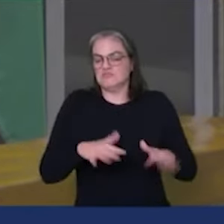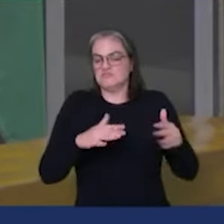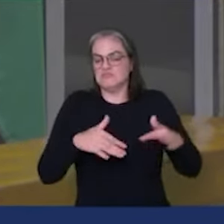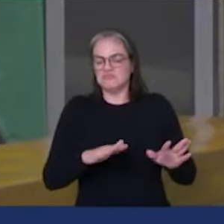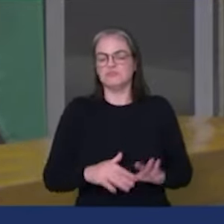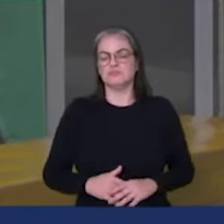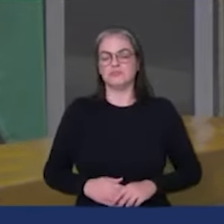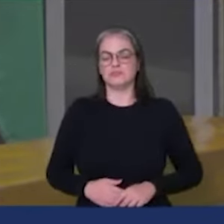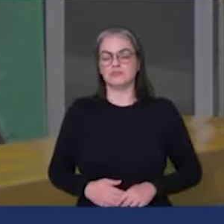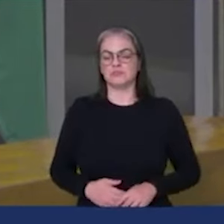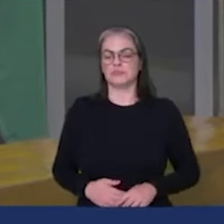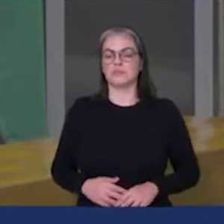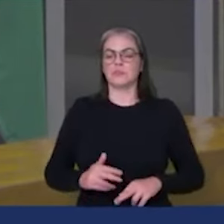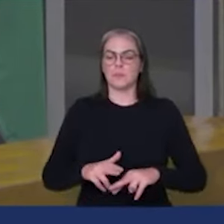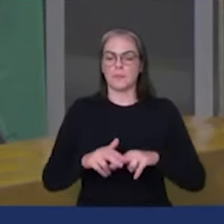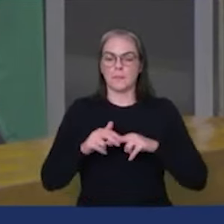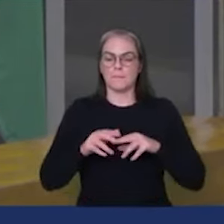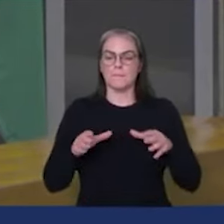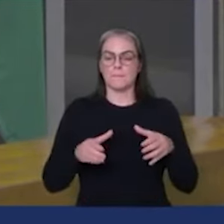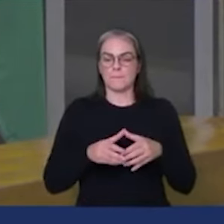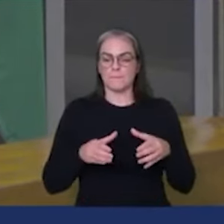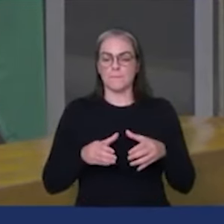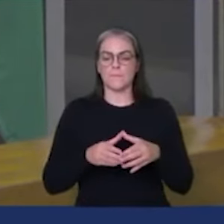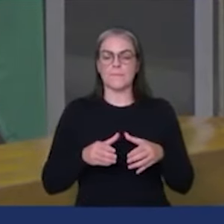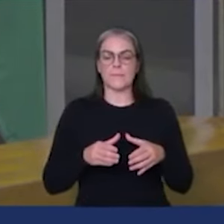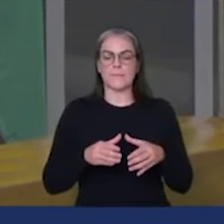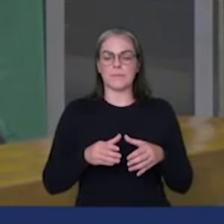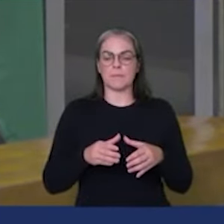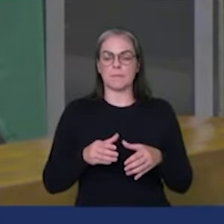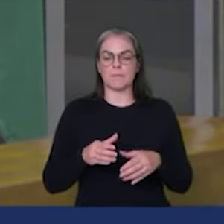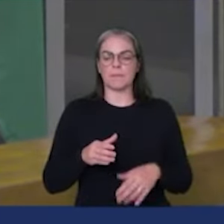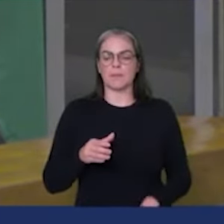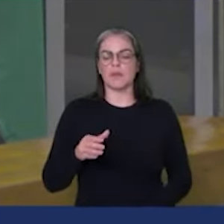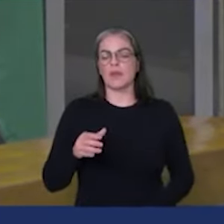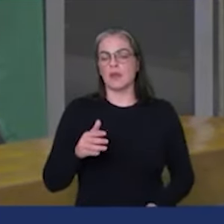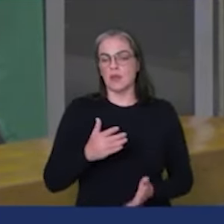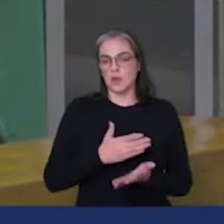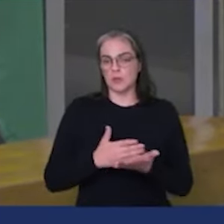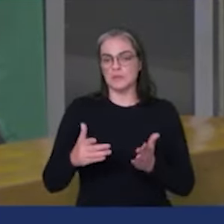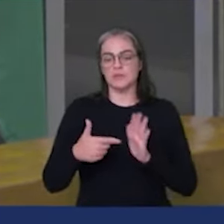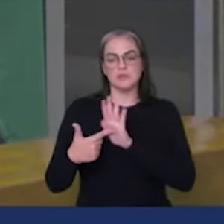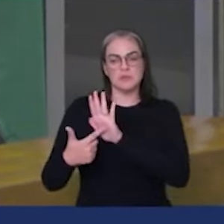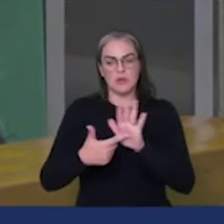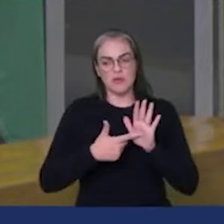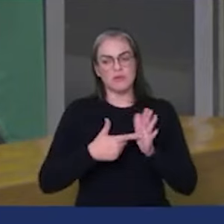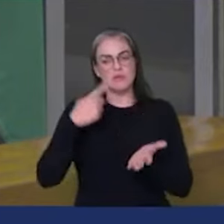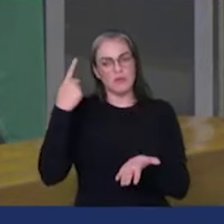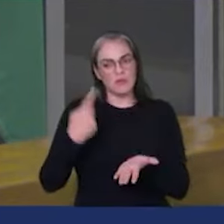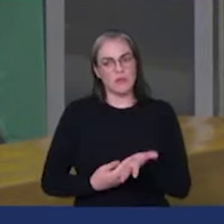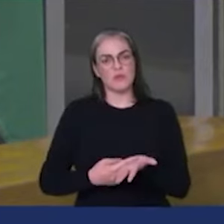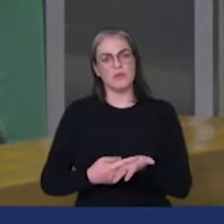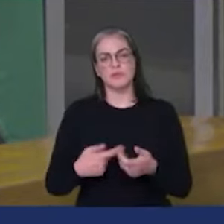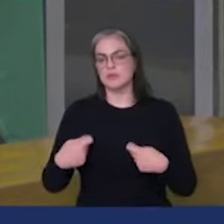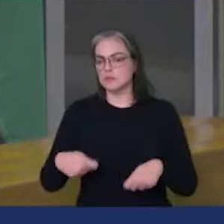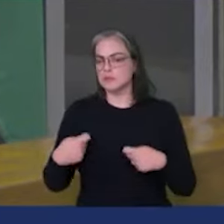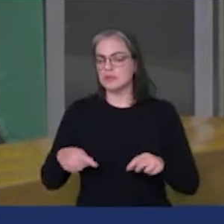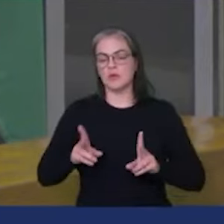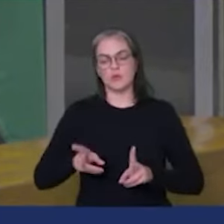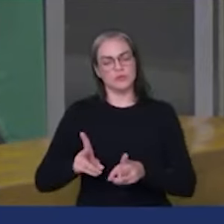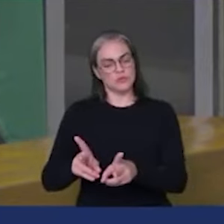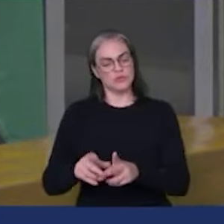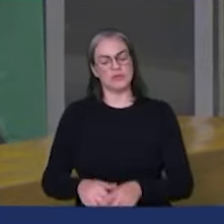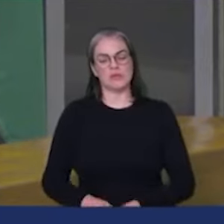Frente Parlamentar da Neurodiversidade, gentilmente iniciada pelo deputado Toninho Vanchi. Mostrem que são realmente comprometidos com a causa TDAH e da